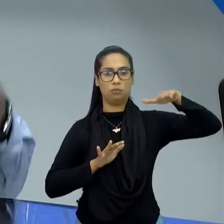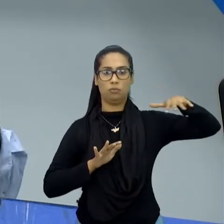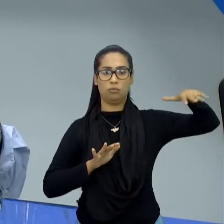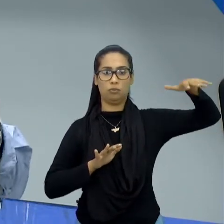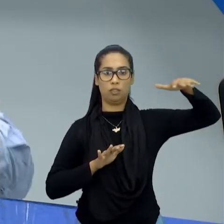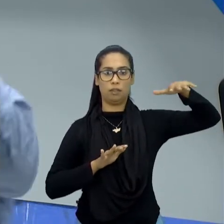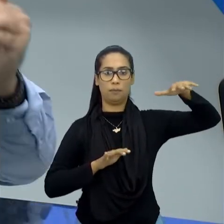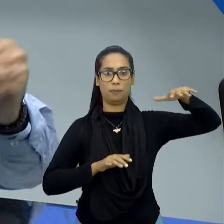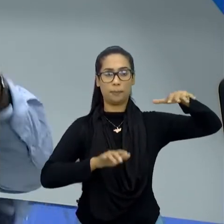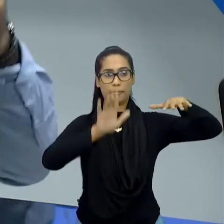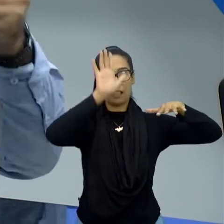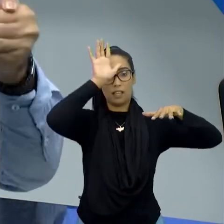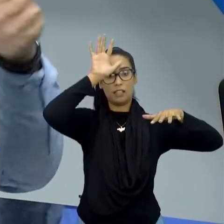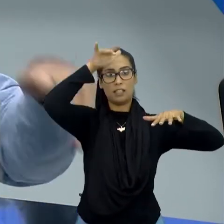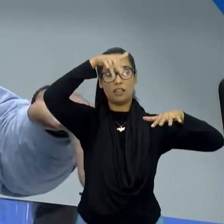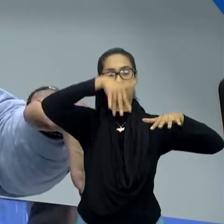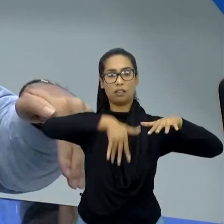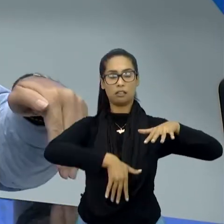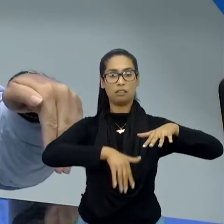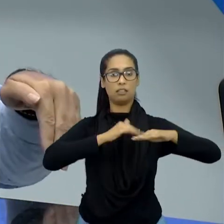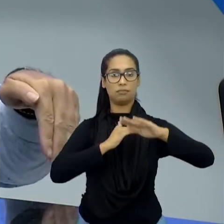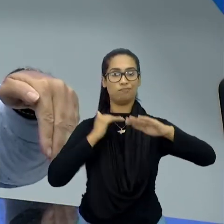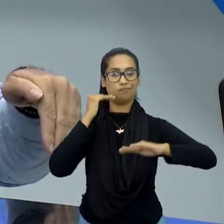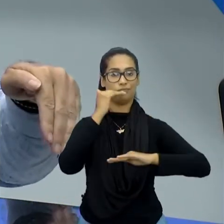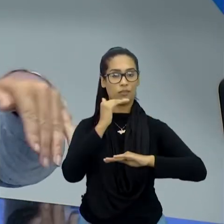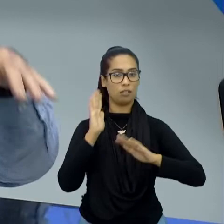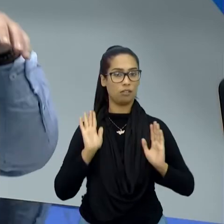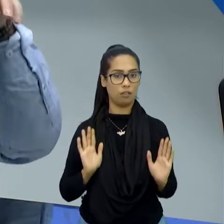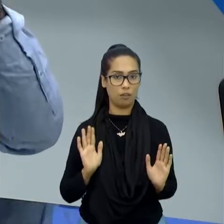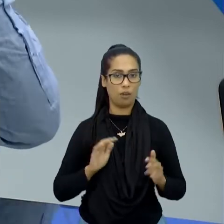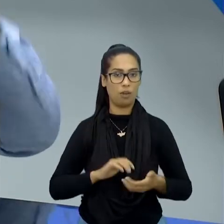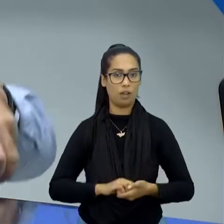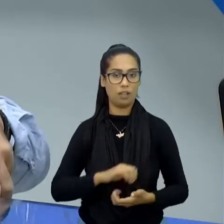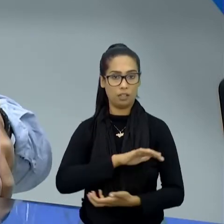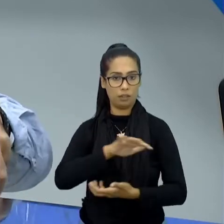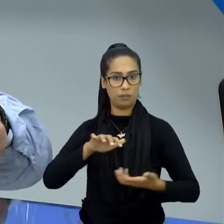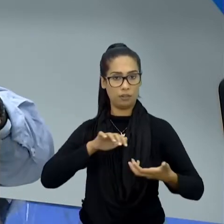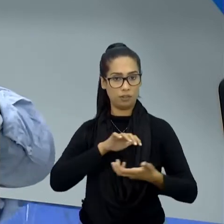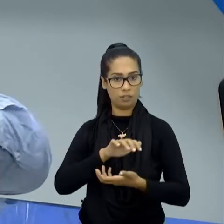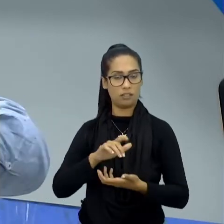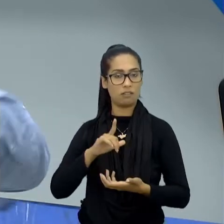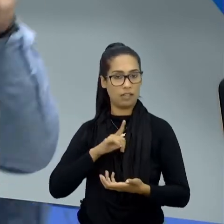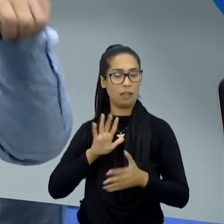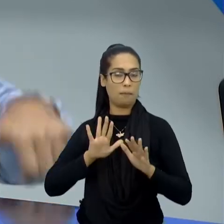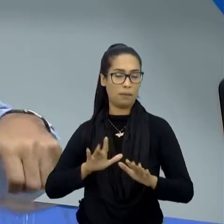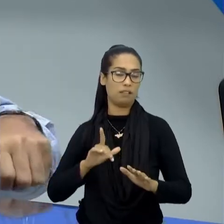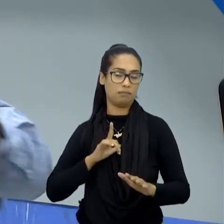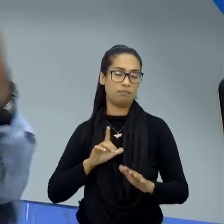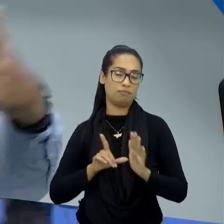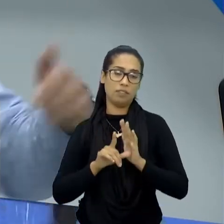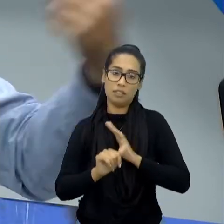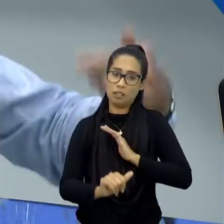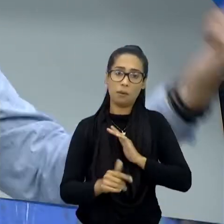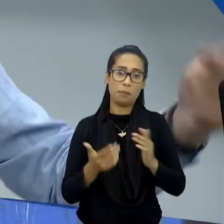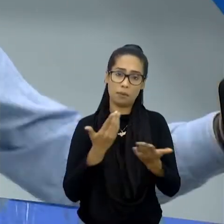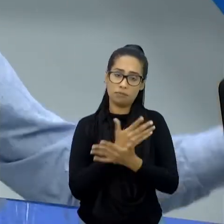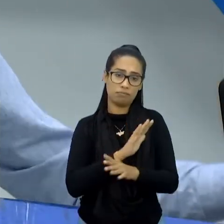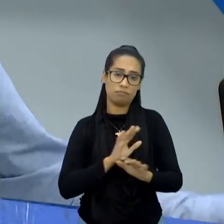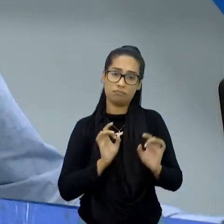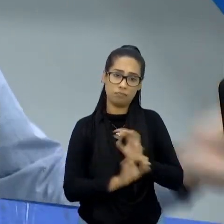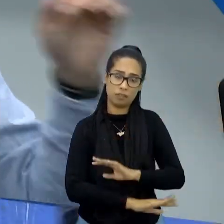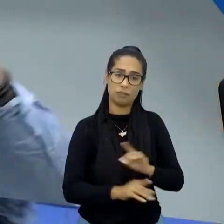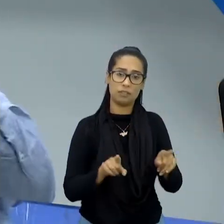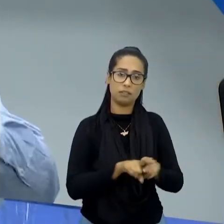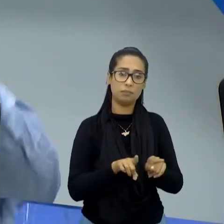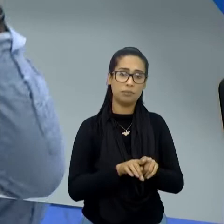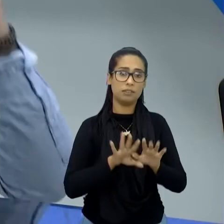a revolução ela nasce e morre. Tá. Então você a reprime, você a aborta. E aí a gente não tem